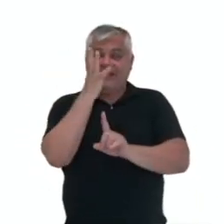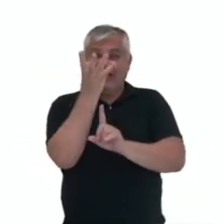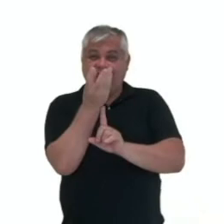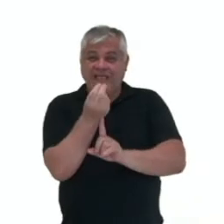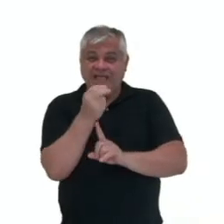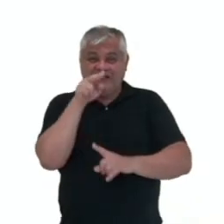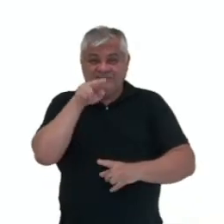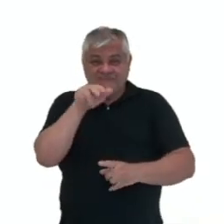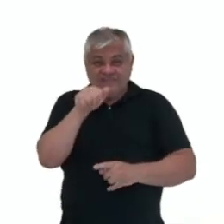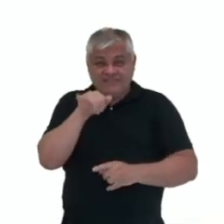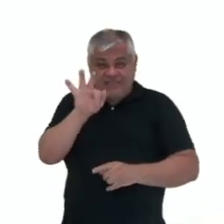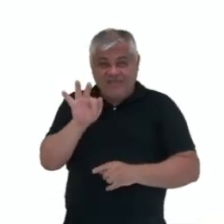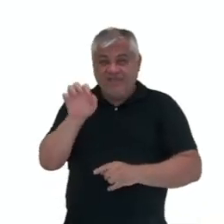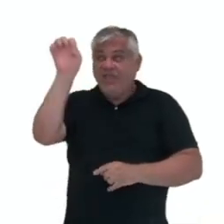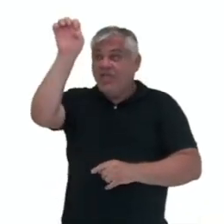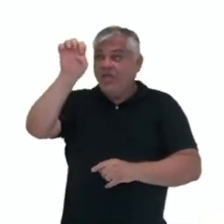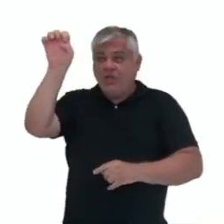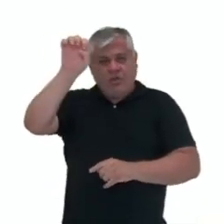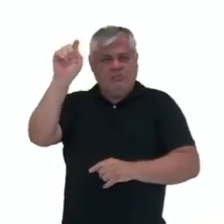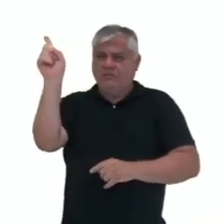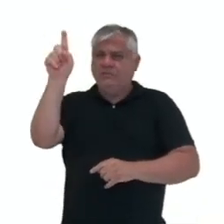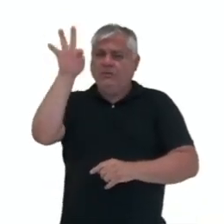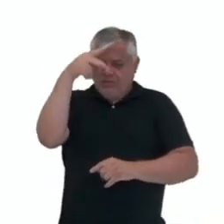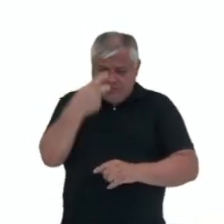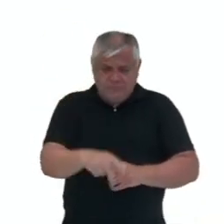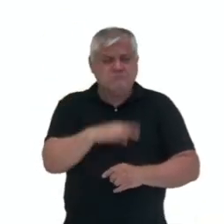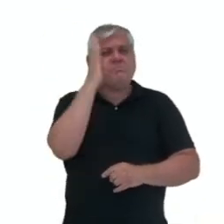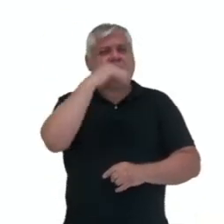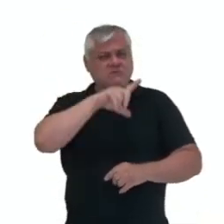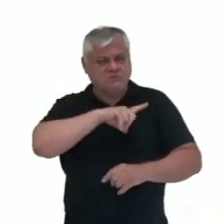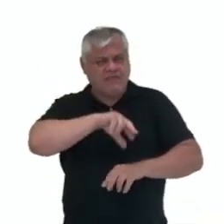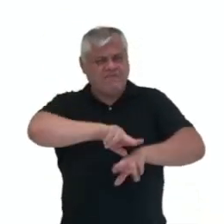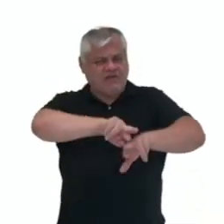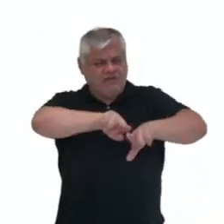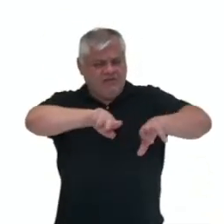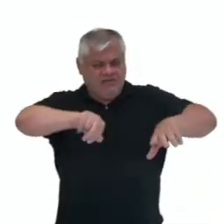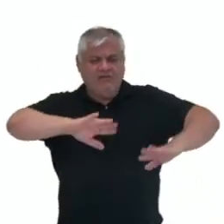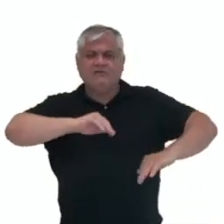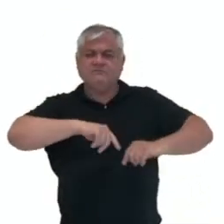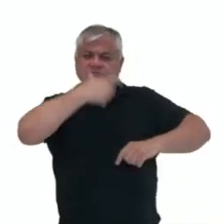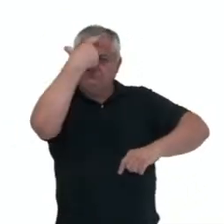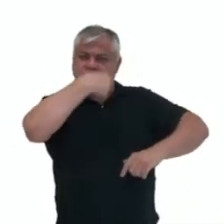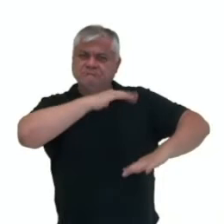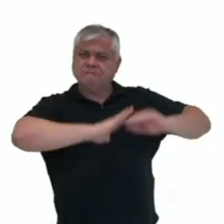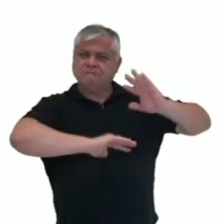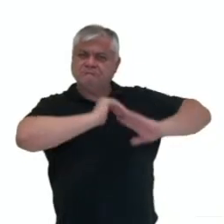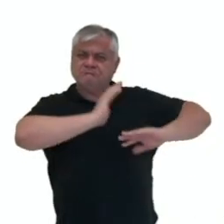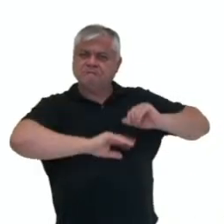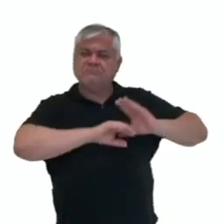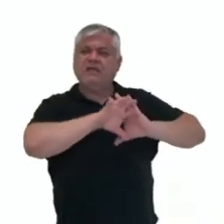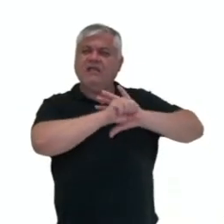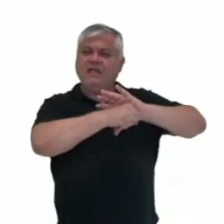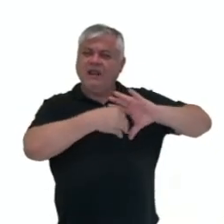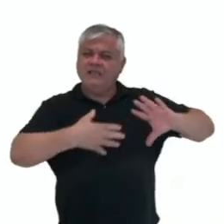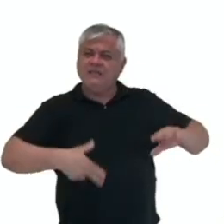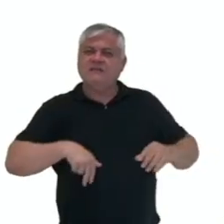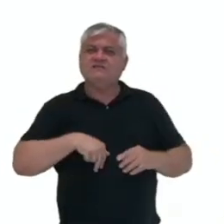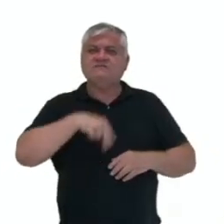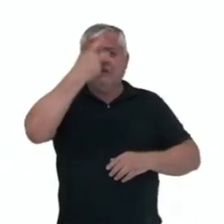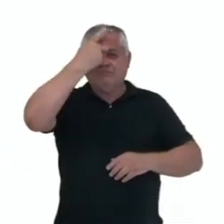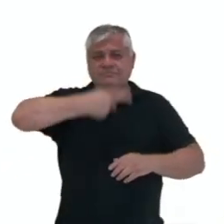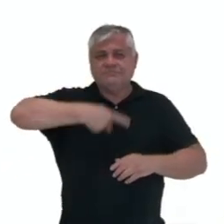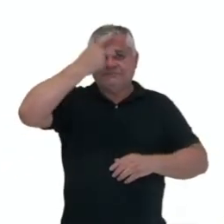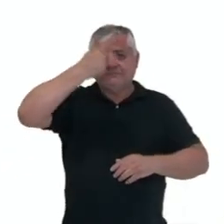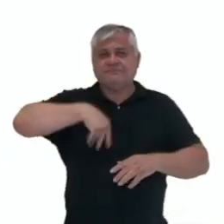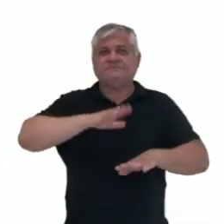exclusivamente da Europa, o Brasil também tem diversos artistas populares que possuem produções artísticas baseadas nas características da arte naif, entre